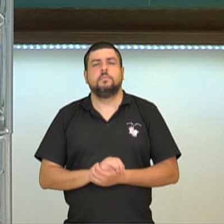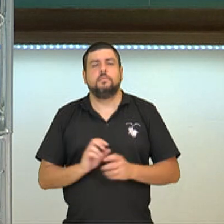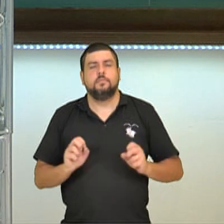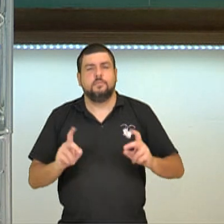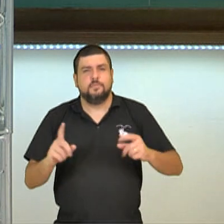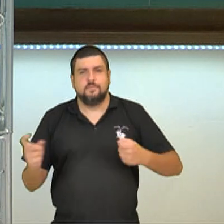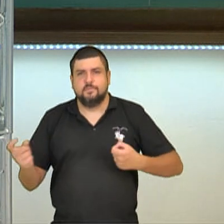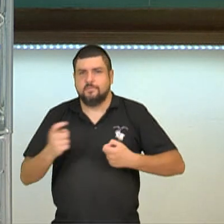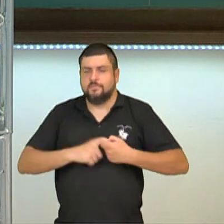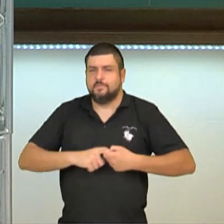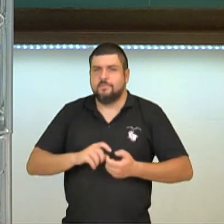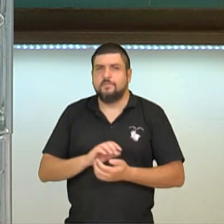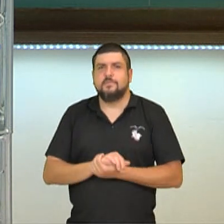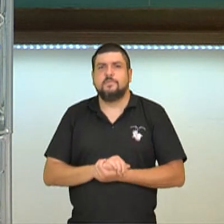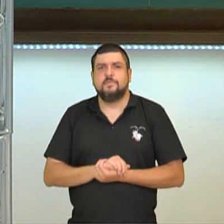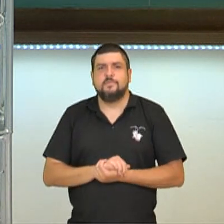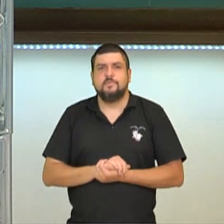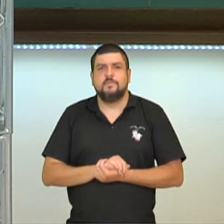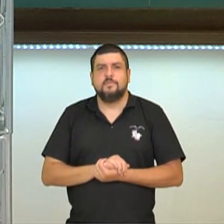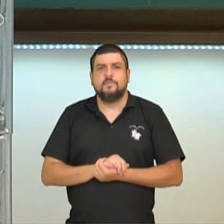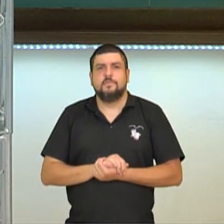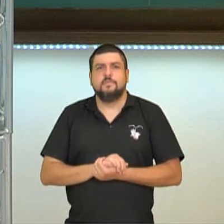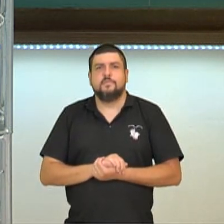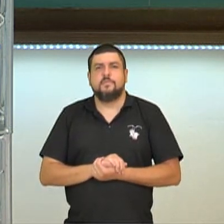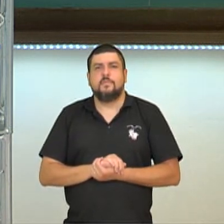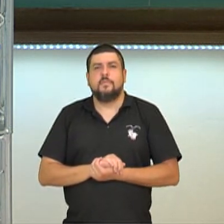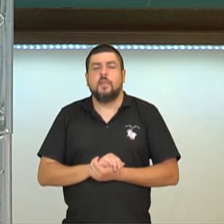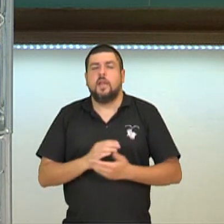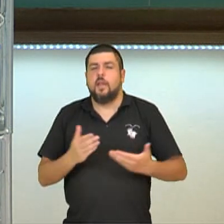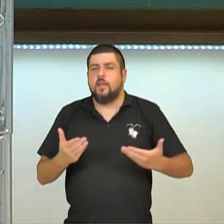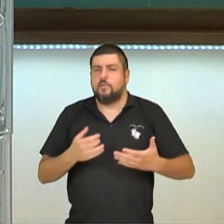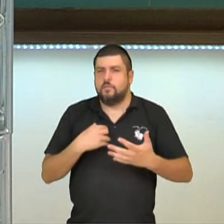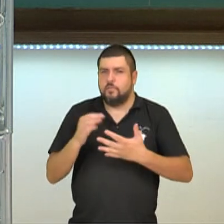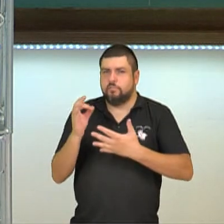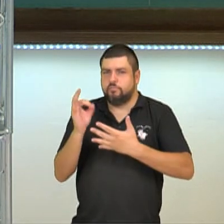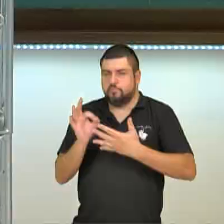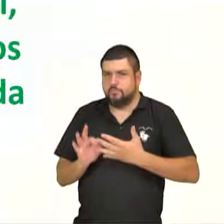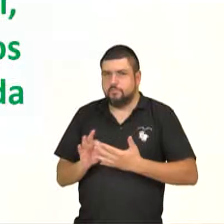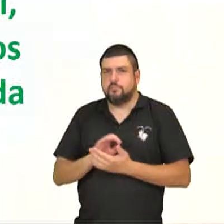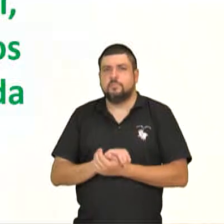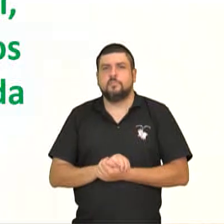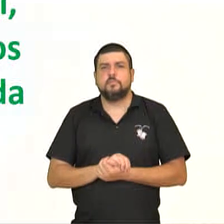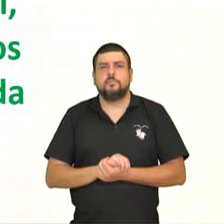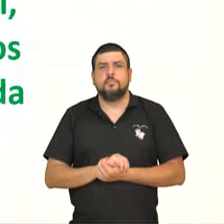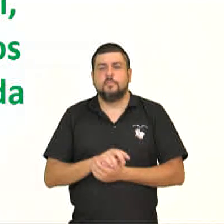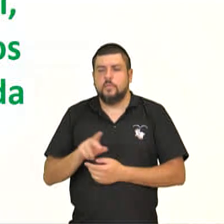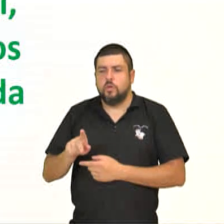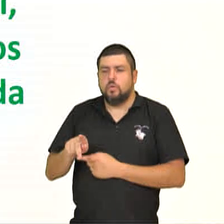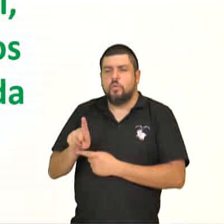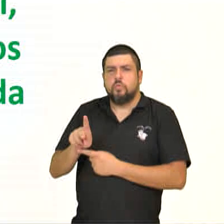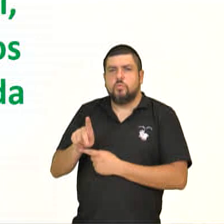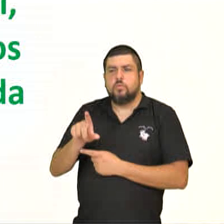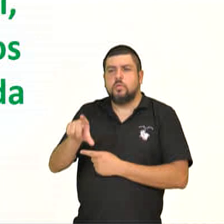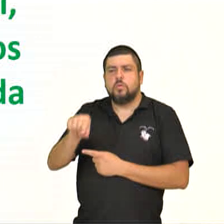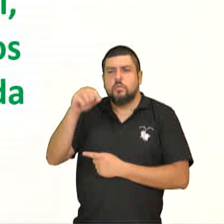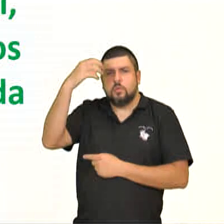Voltei! Ô louco, professor! Embarque nessa lá, vamos fazer a correção juntos? Os cuxitas escolhiam seu rei através do voto